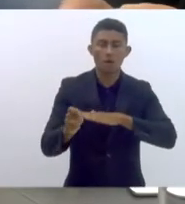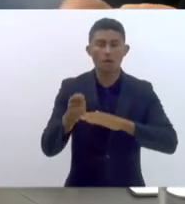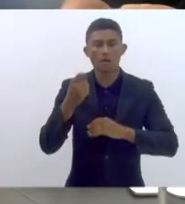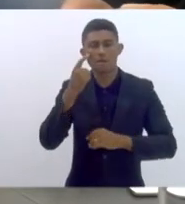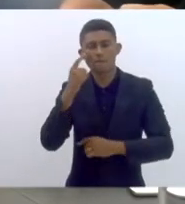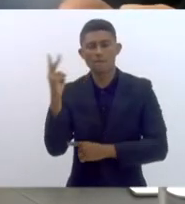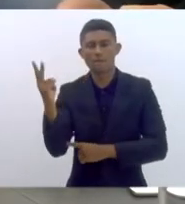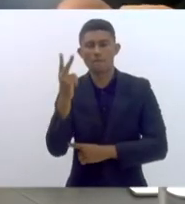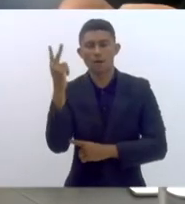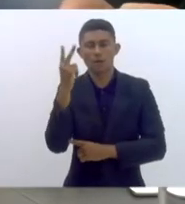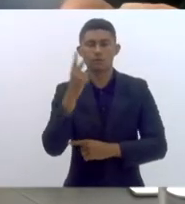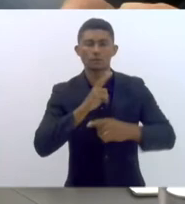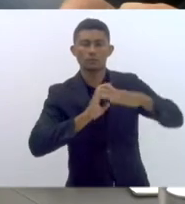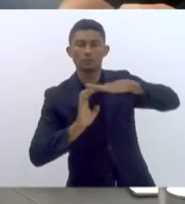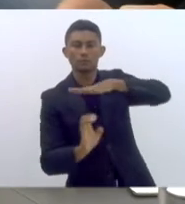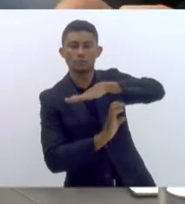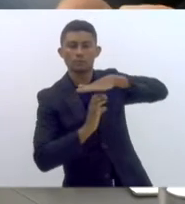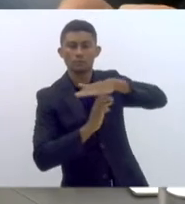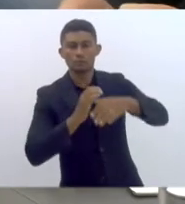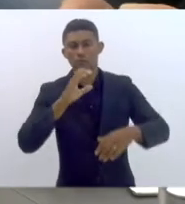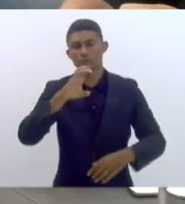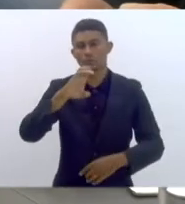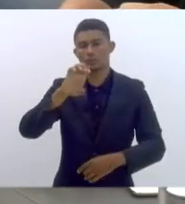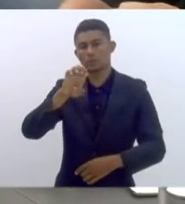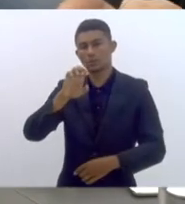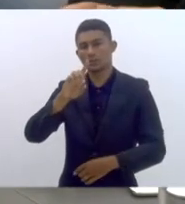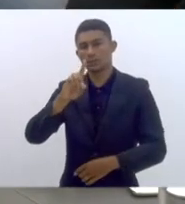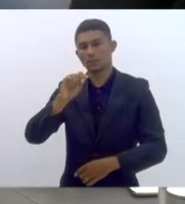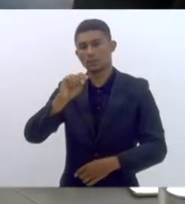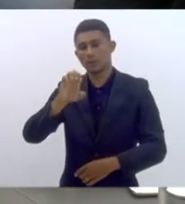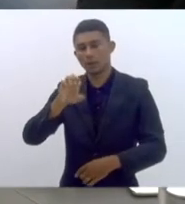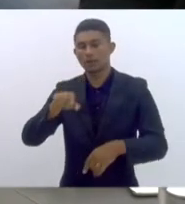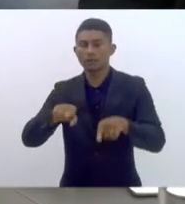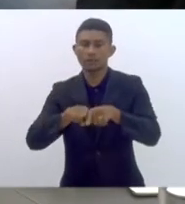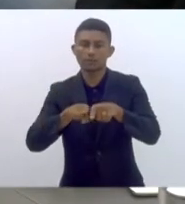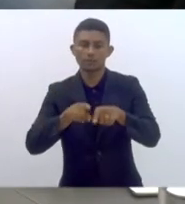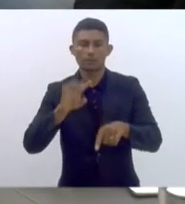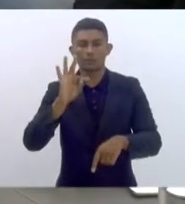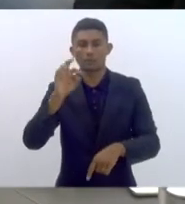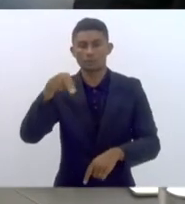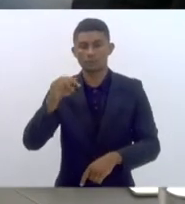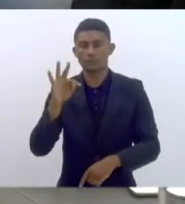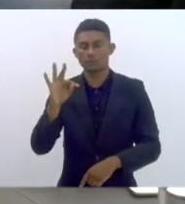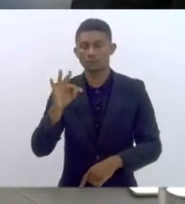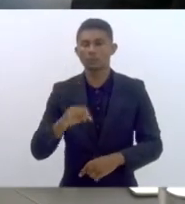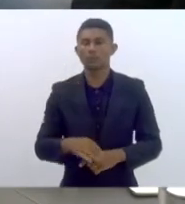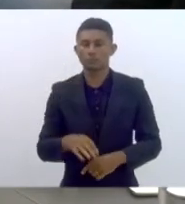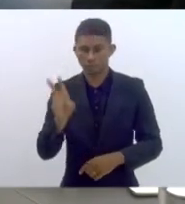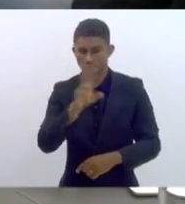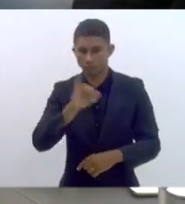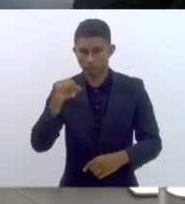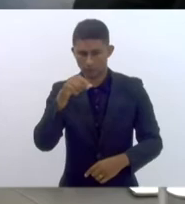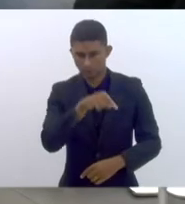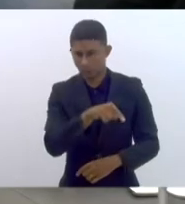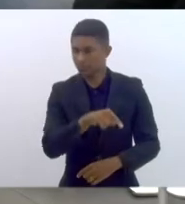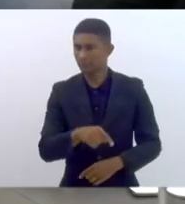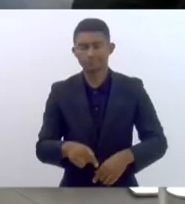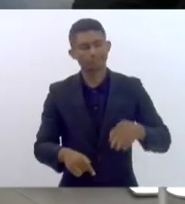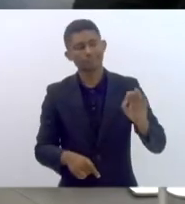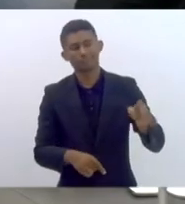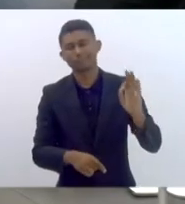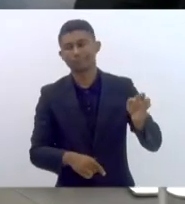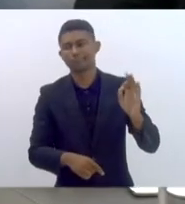da CEDAE/PNP Paribas. Ah, então o Paribas vai entrar aqui. Exato.